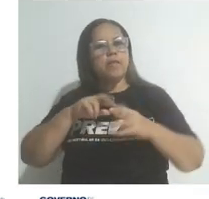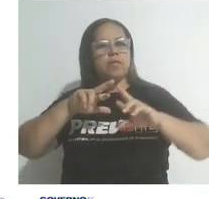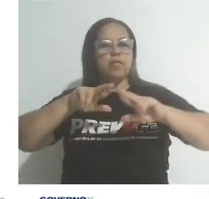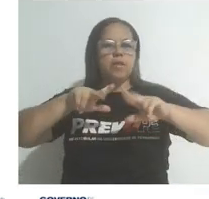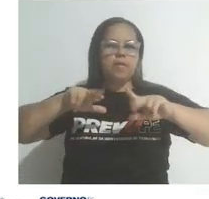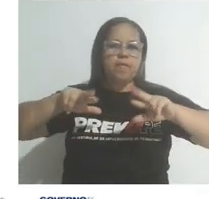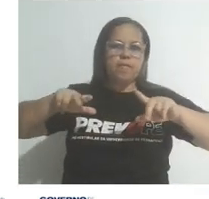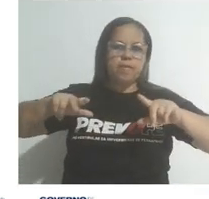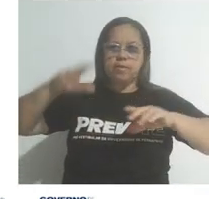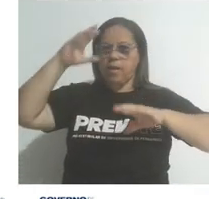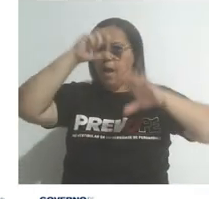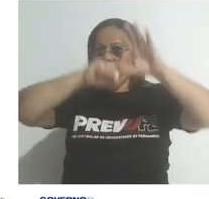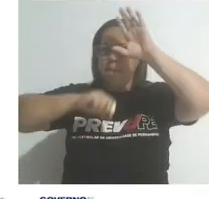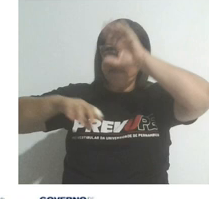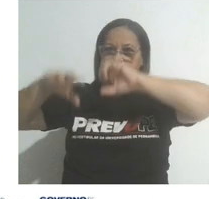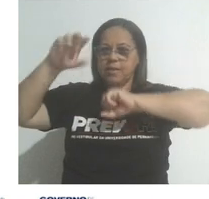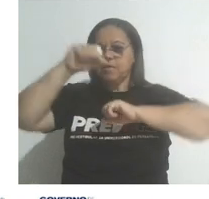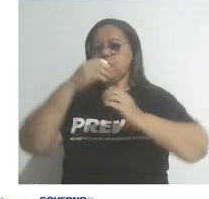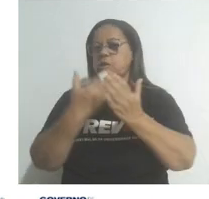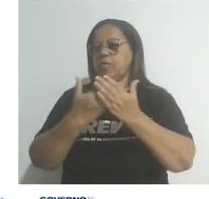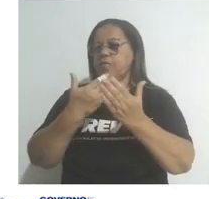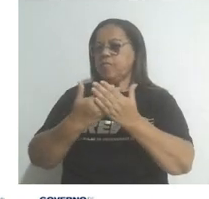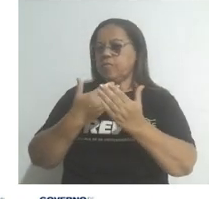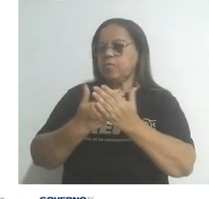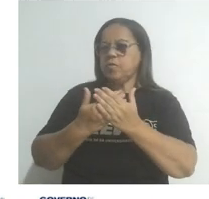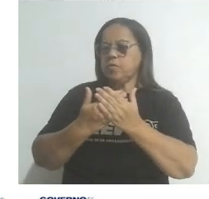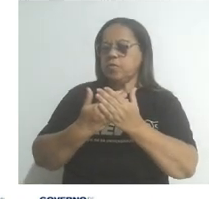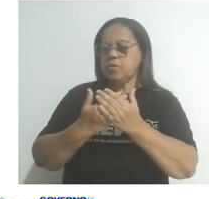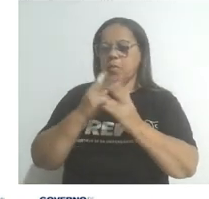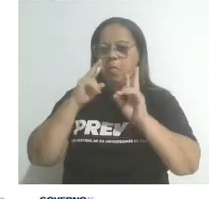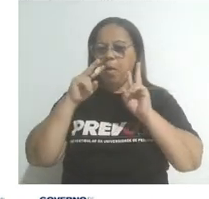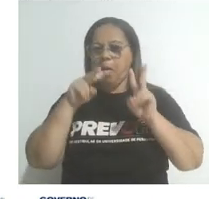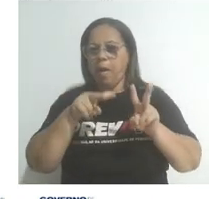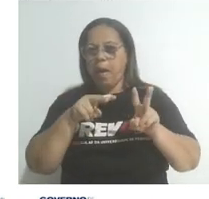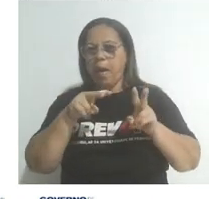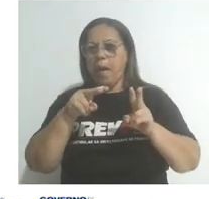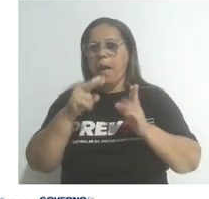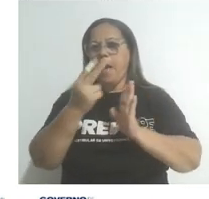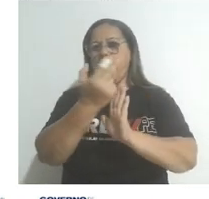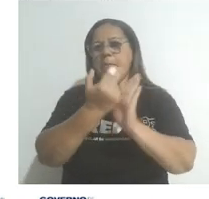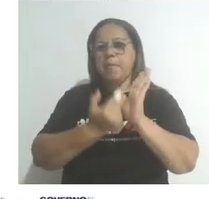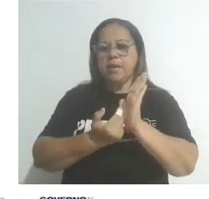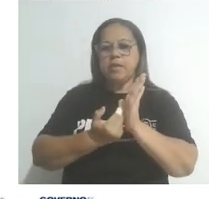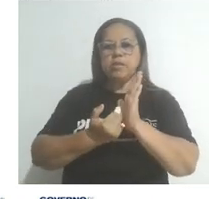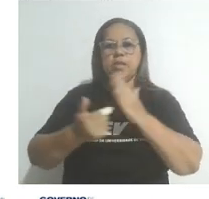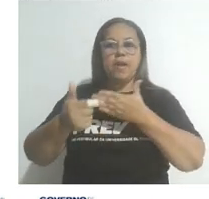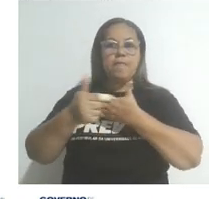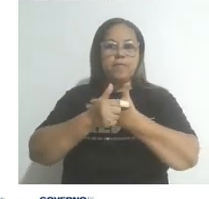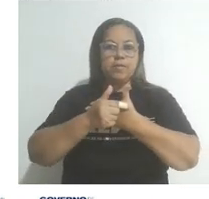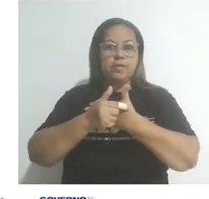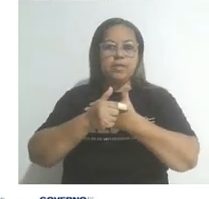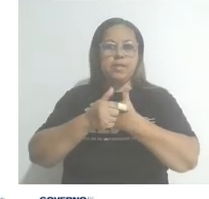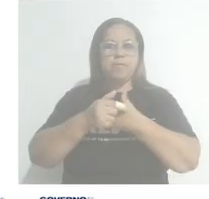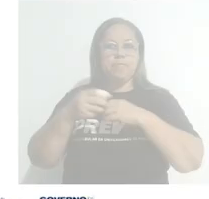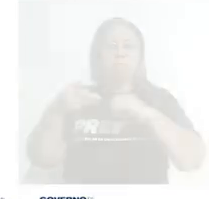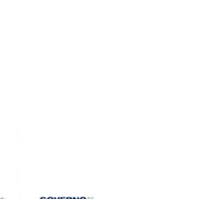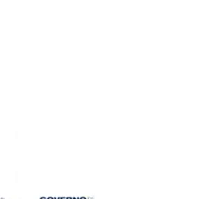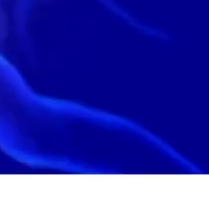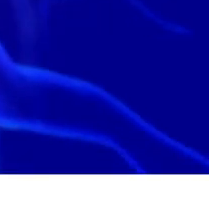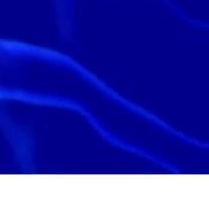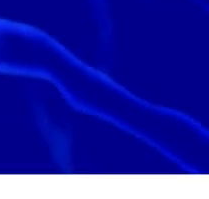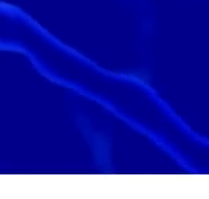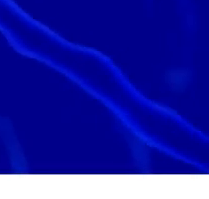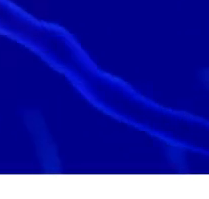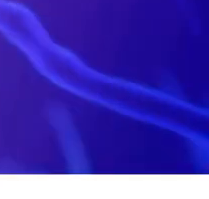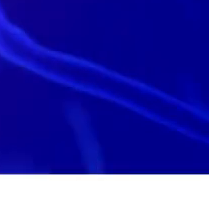diversas aprendizagens, né? Quando você fizer o estudo relacionado à imagem e também à função dessas estruturas celulares. Beleza, pessoal?